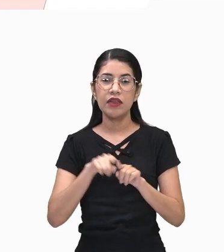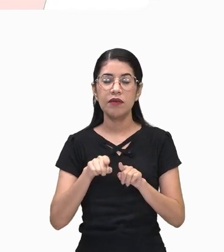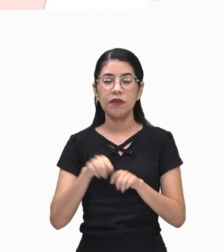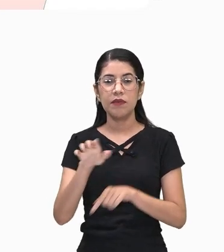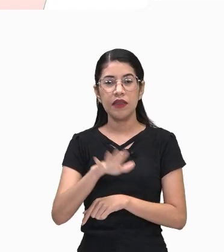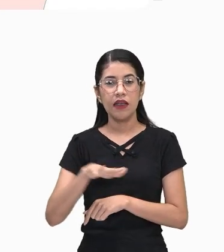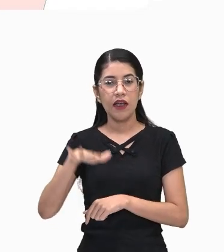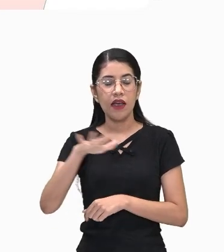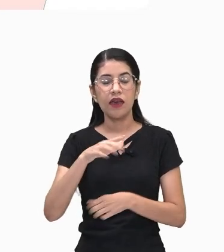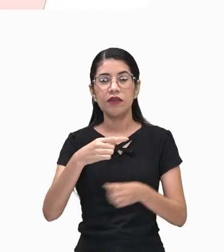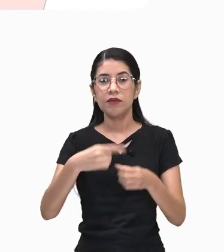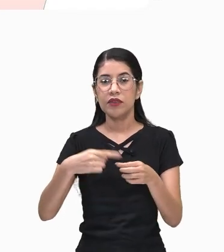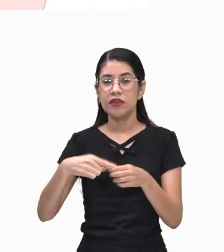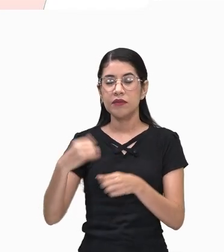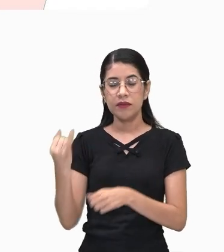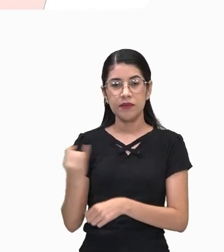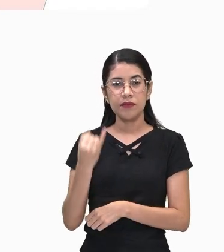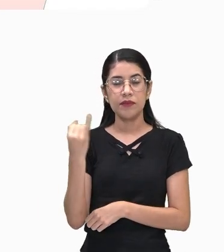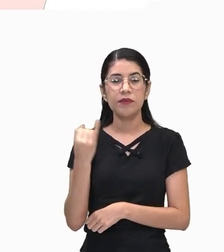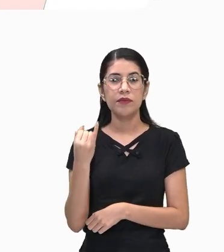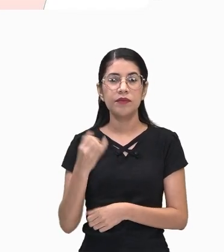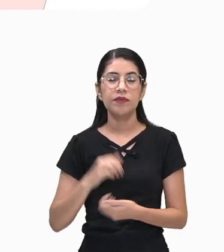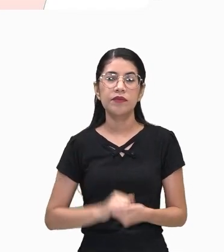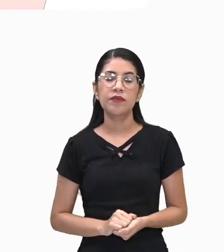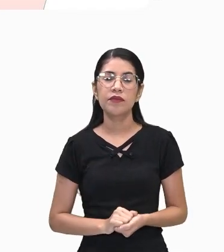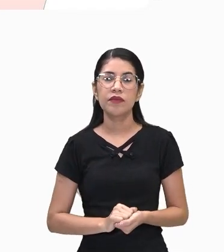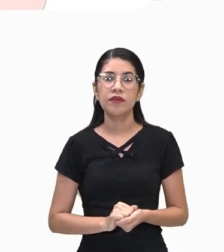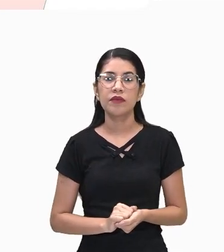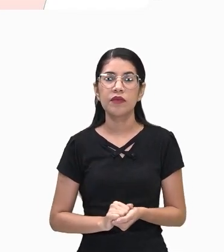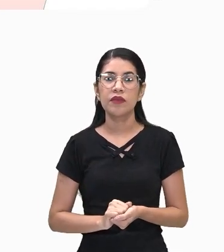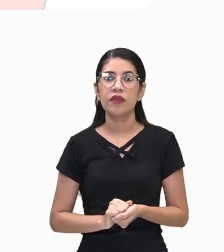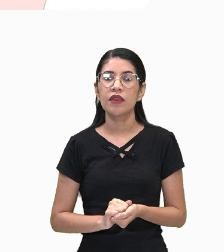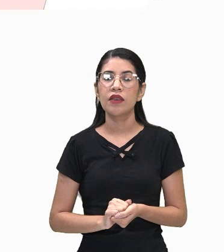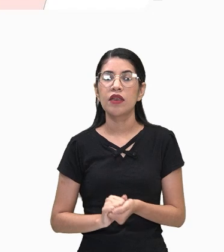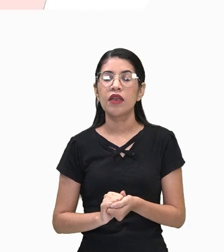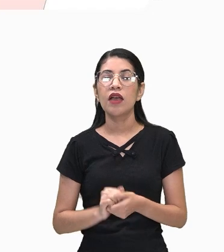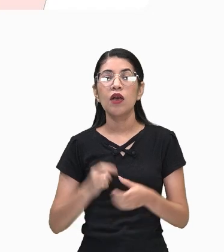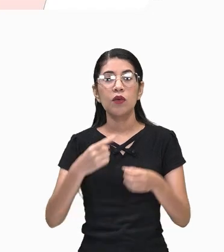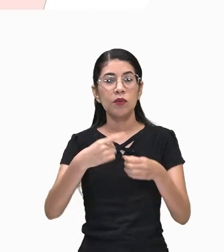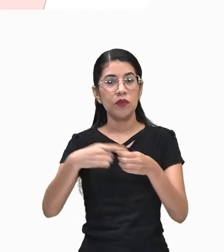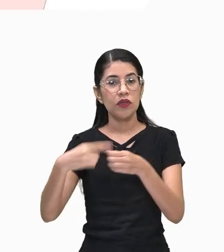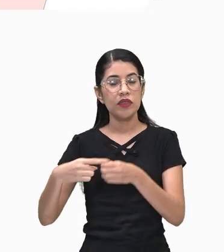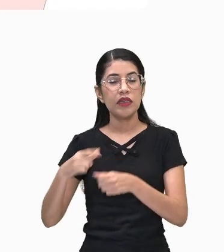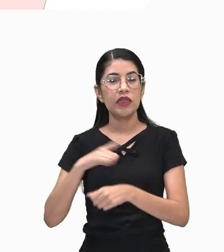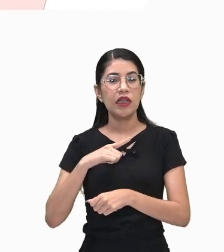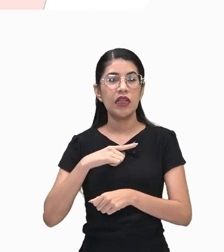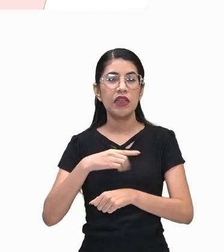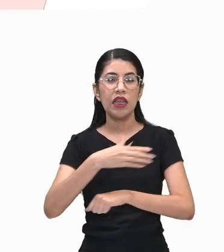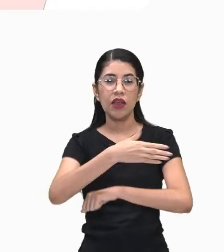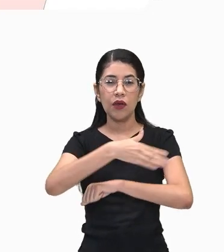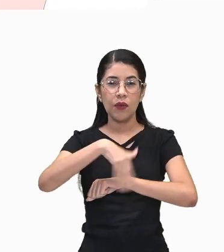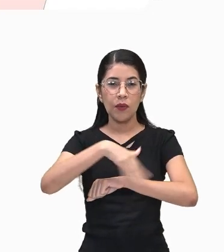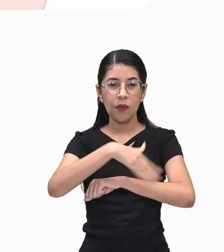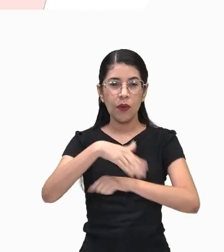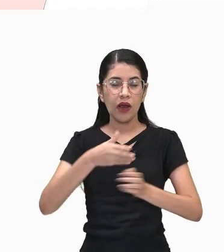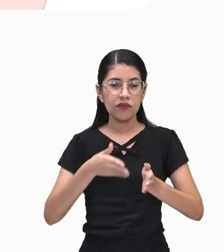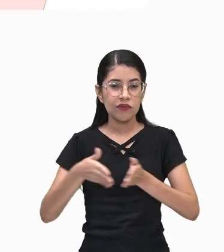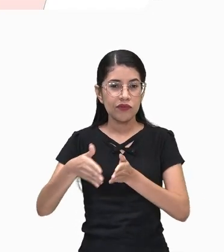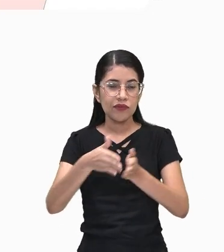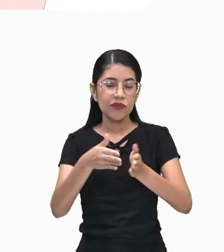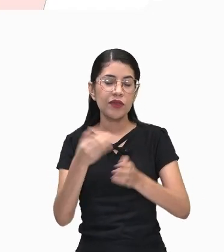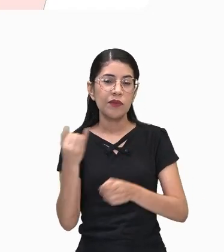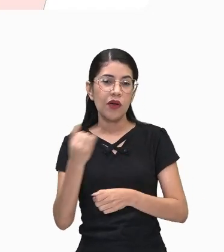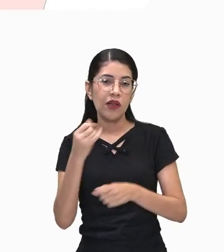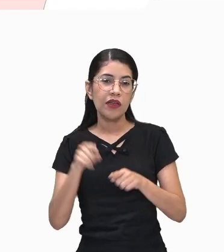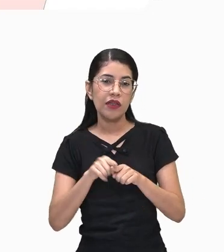daquele município, aqueles municípios que têm rodovias importantes, grandes áreas de mineração,